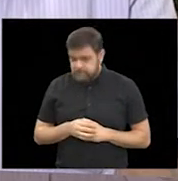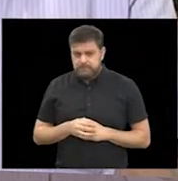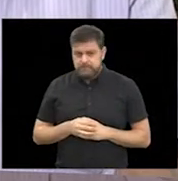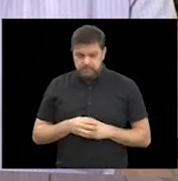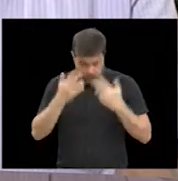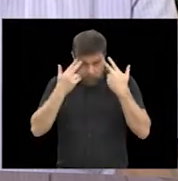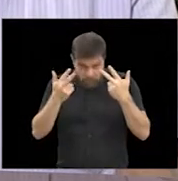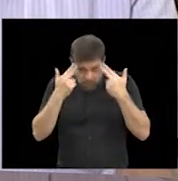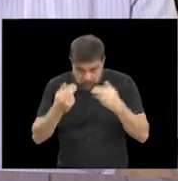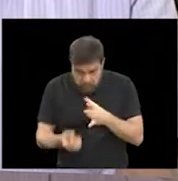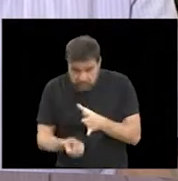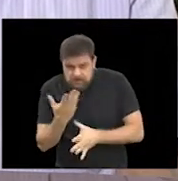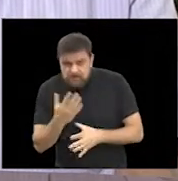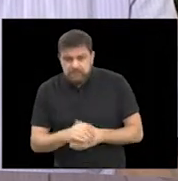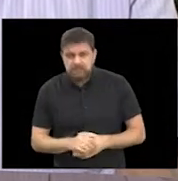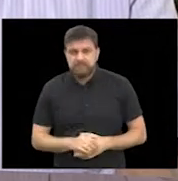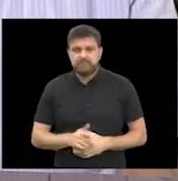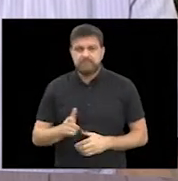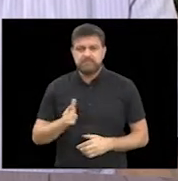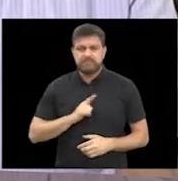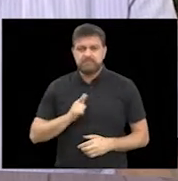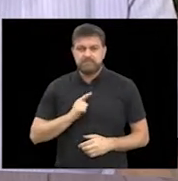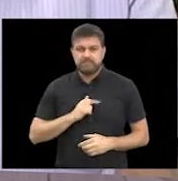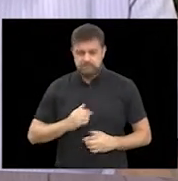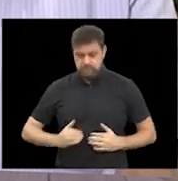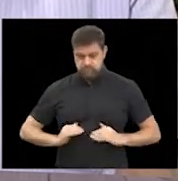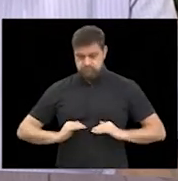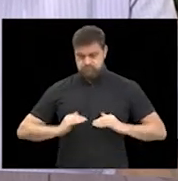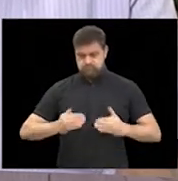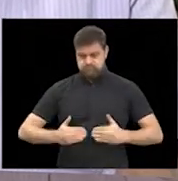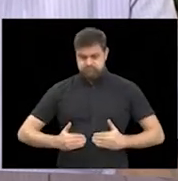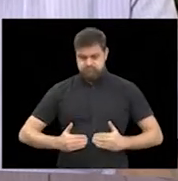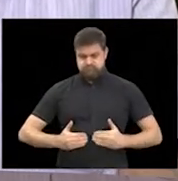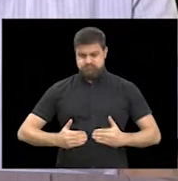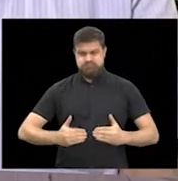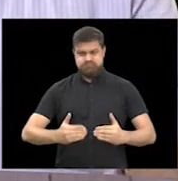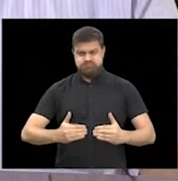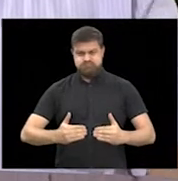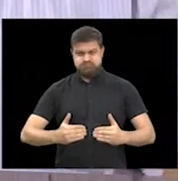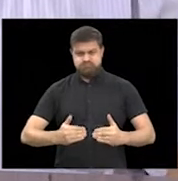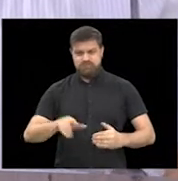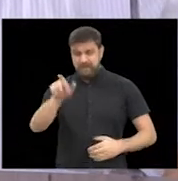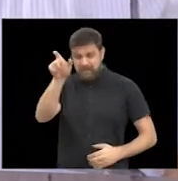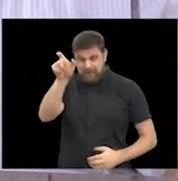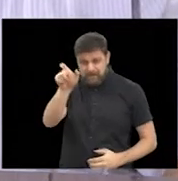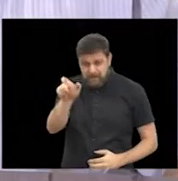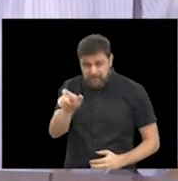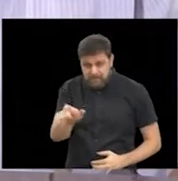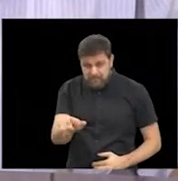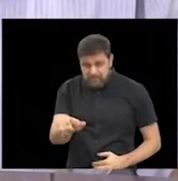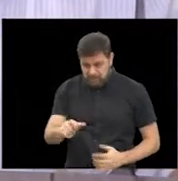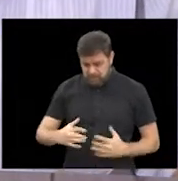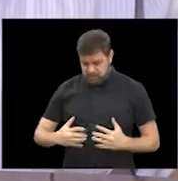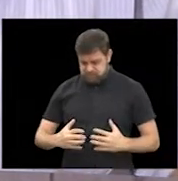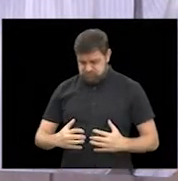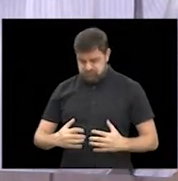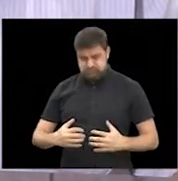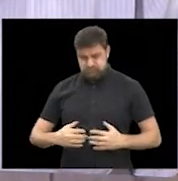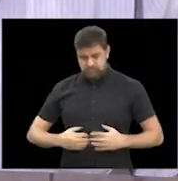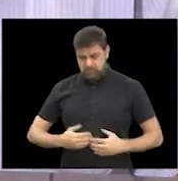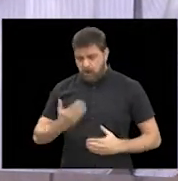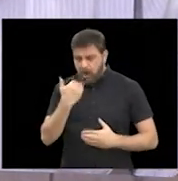comum, é o aumento do volume abdominal, fazendo com que a pressão intra-abdominal